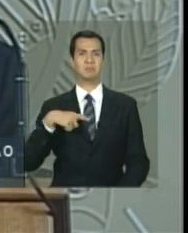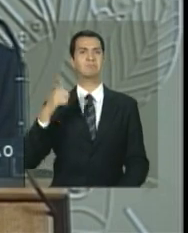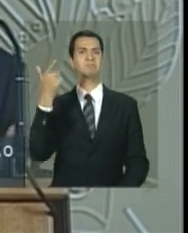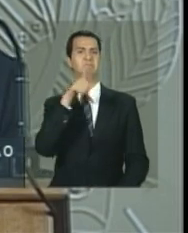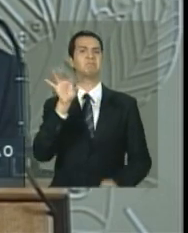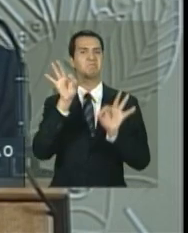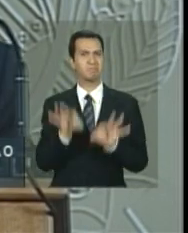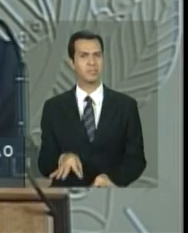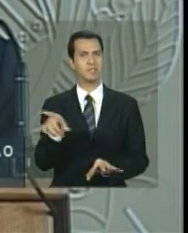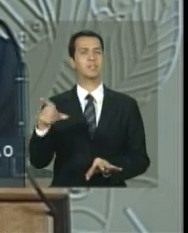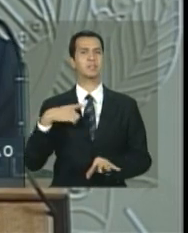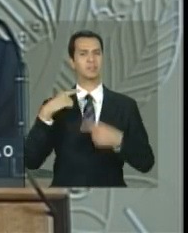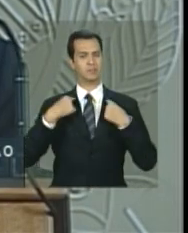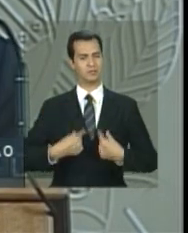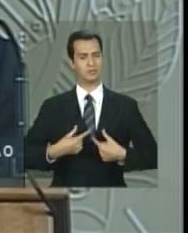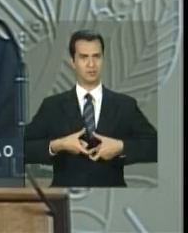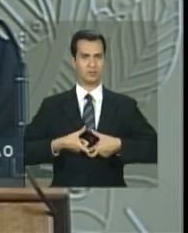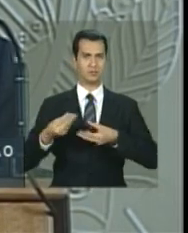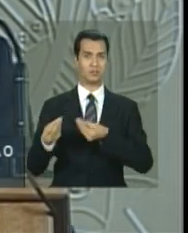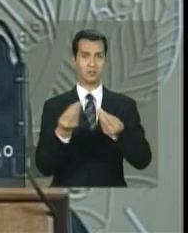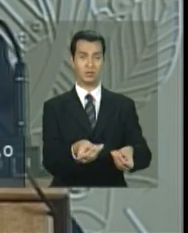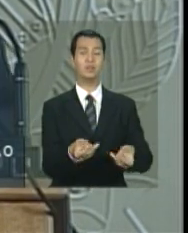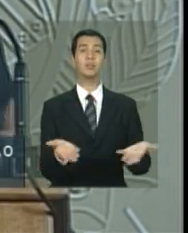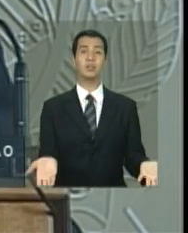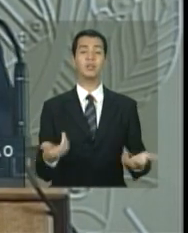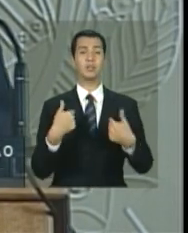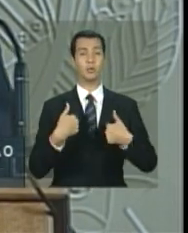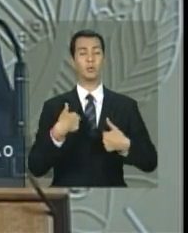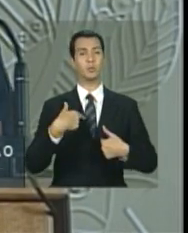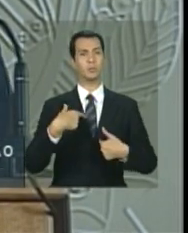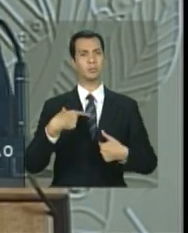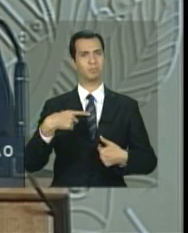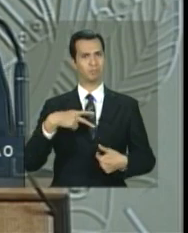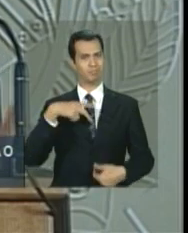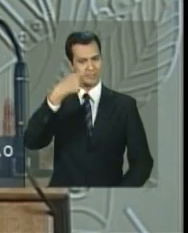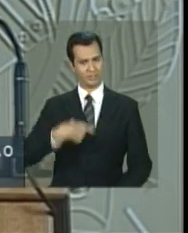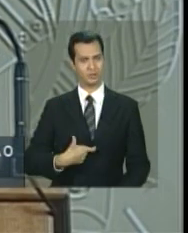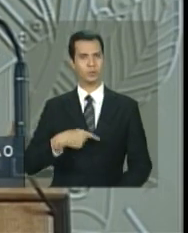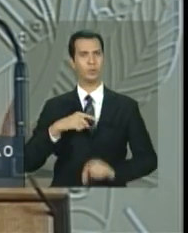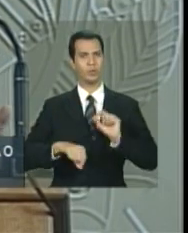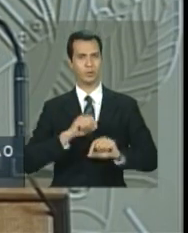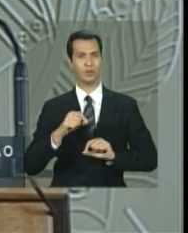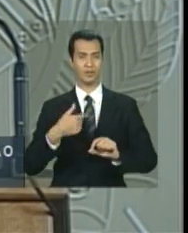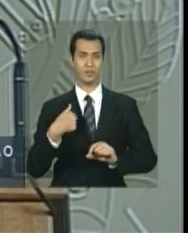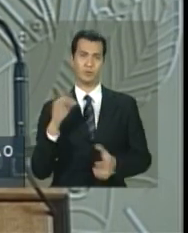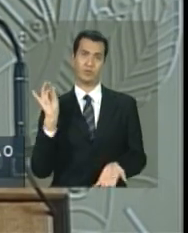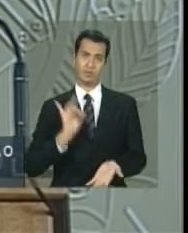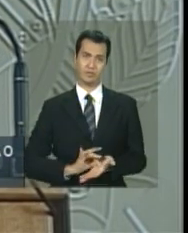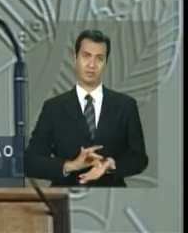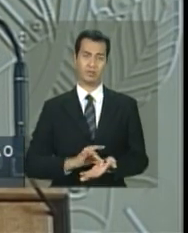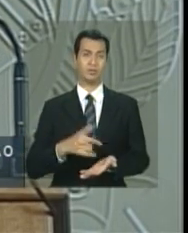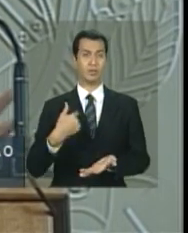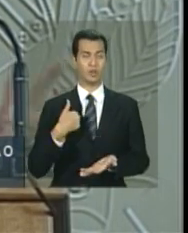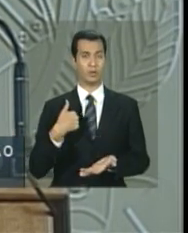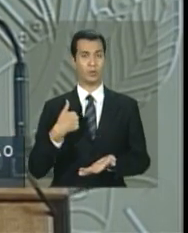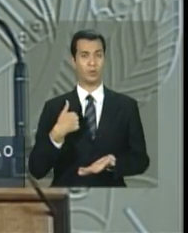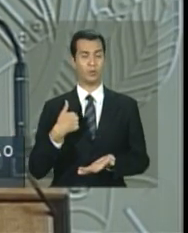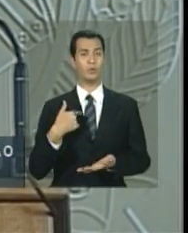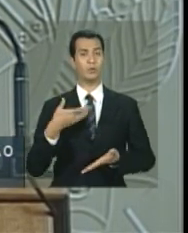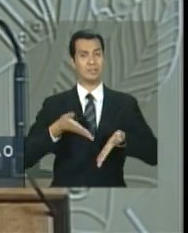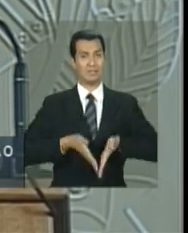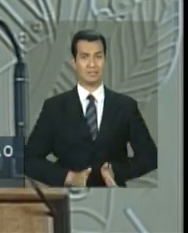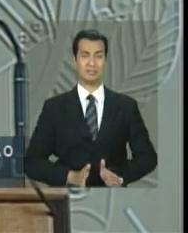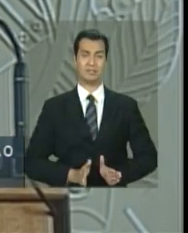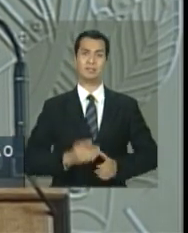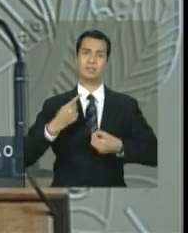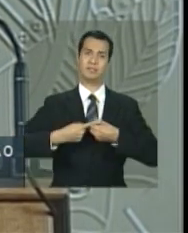ao entregar-lhes esta honraria, eu quero dizer que eu, pessoalmente, eu sou, na verdade, paulistano por adoção, porque eu sou do interior